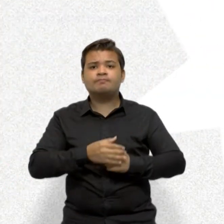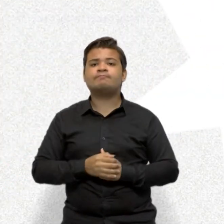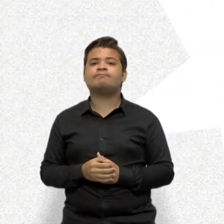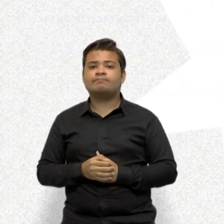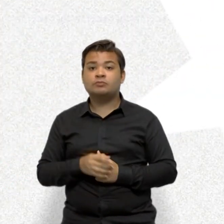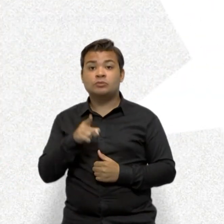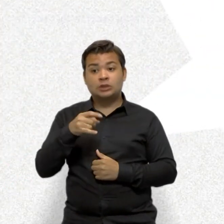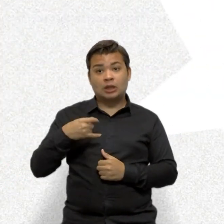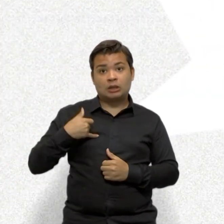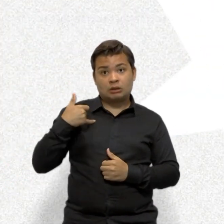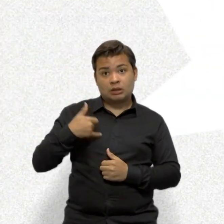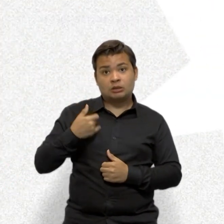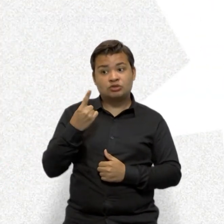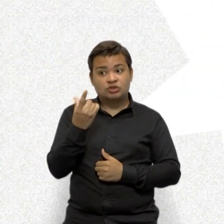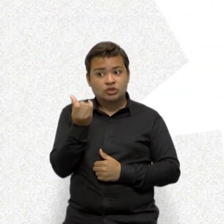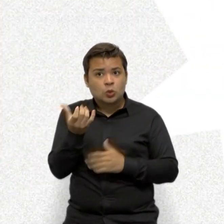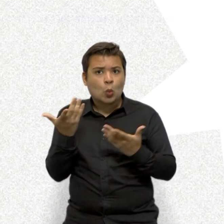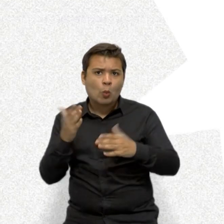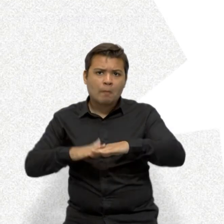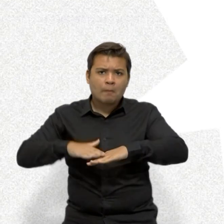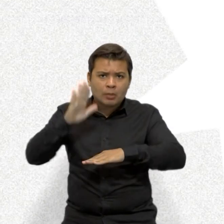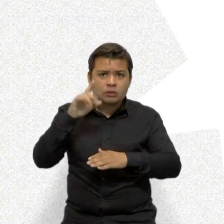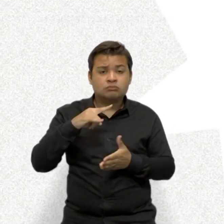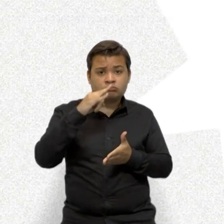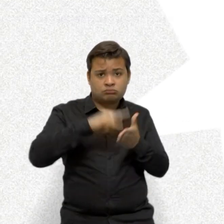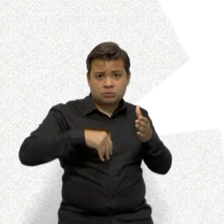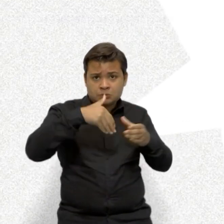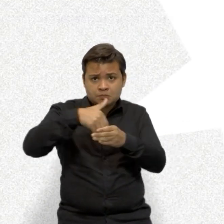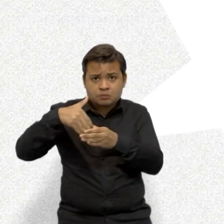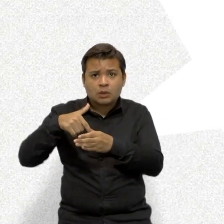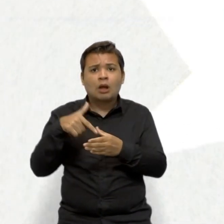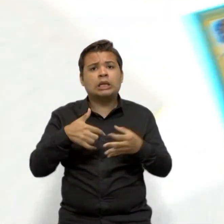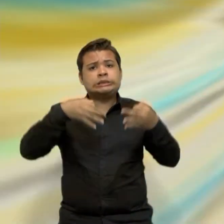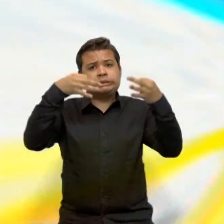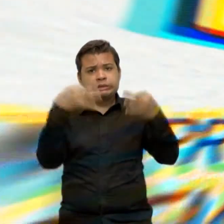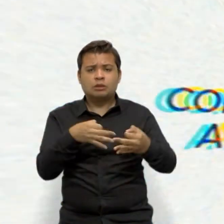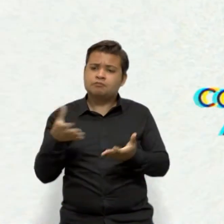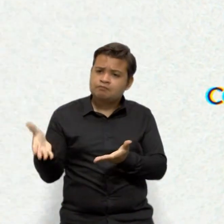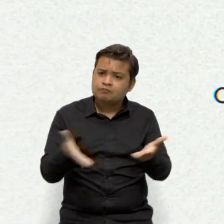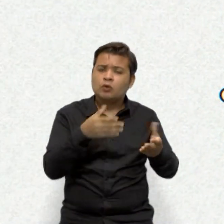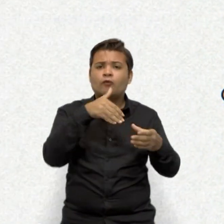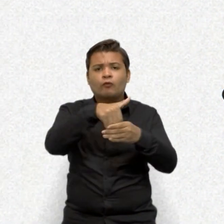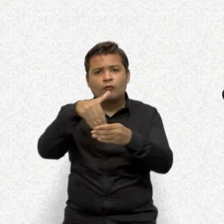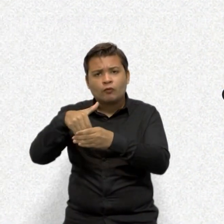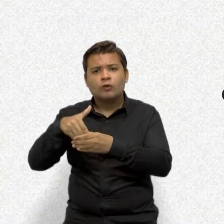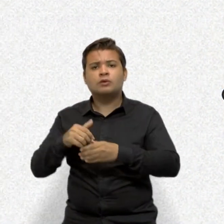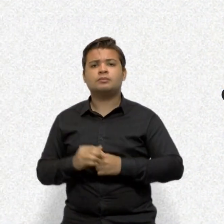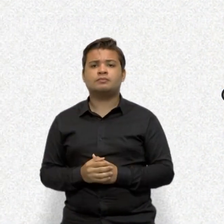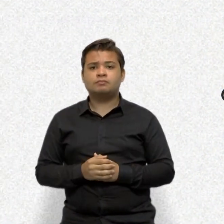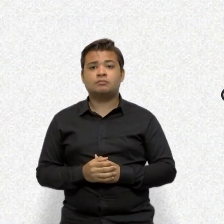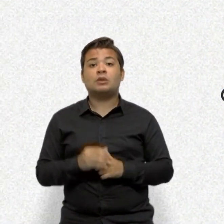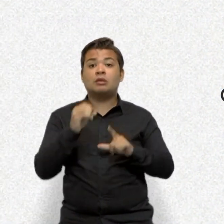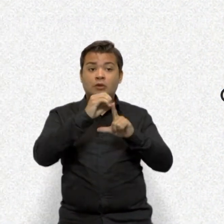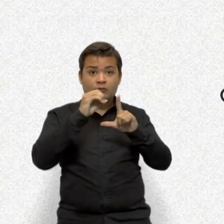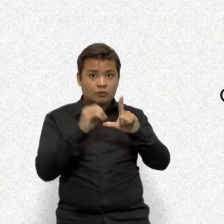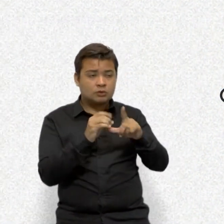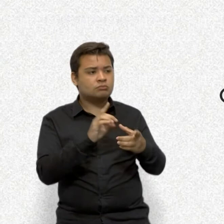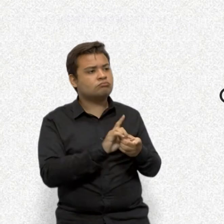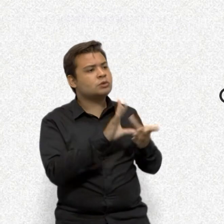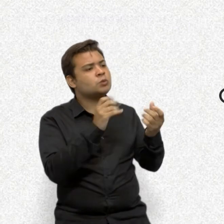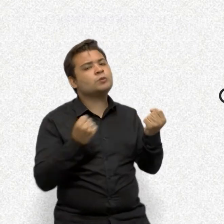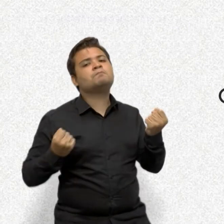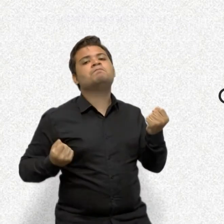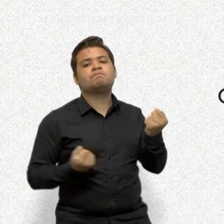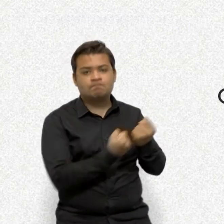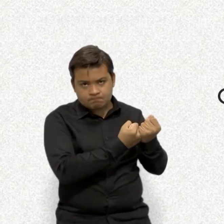anos ou mais, regularize seu título de eleitor e vote. É muito importante. TV UFG. Compromisso